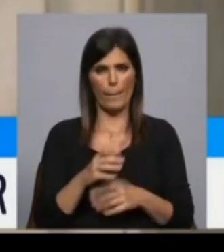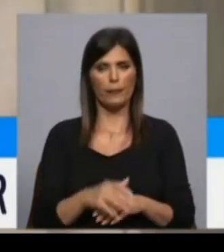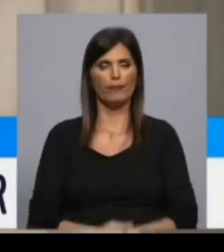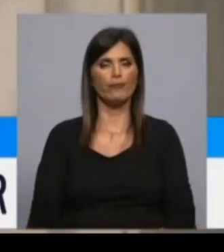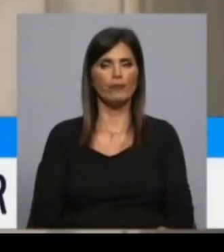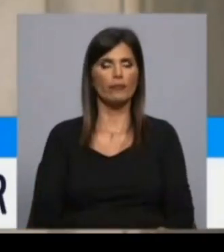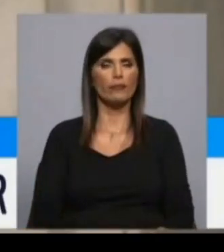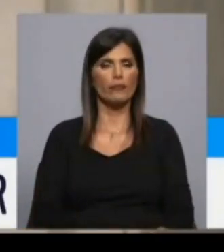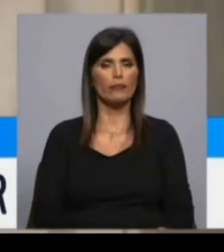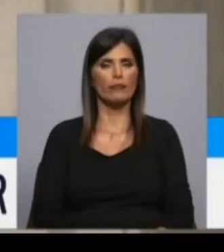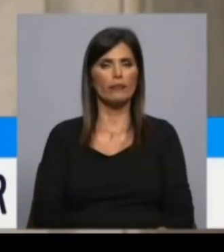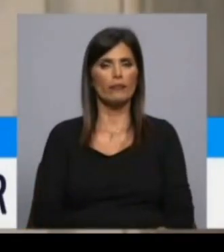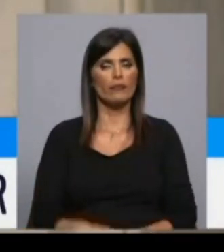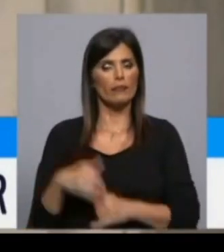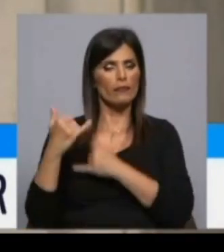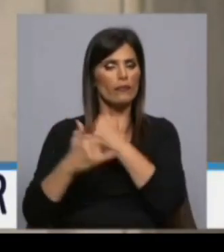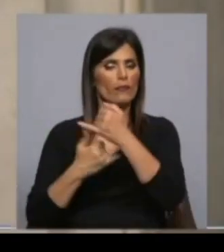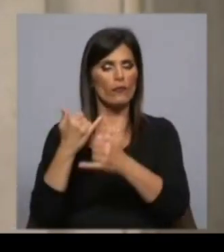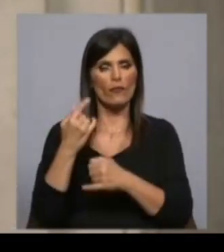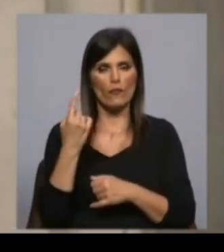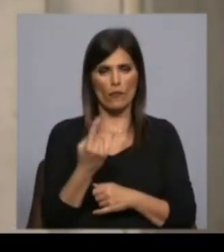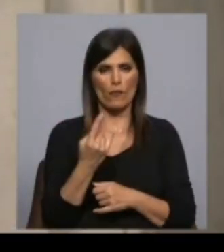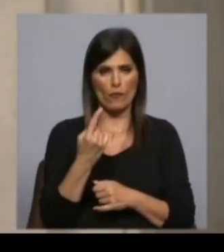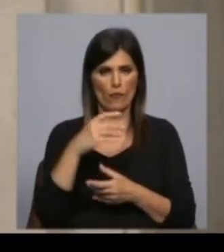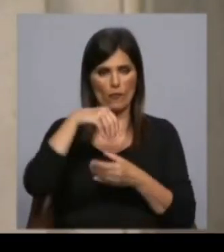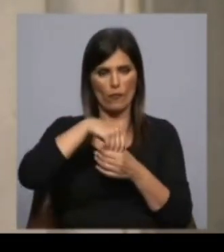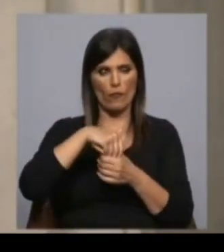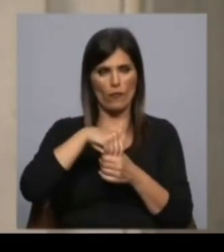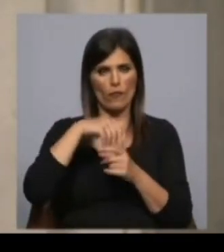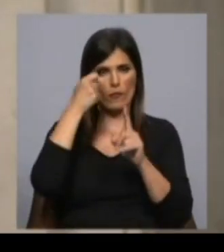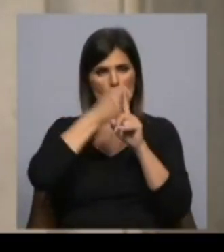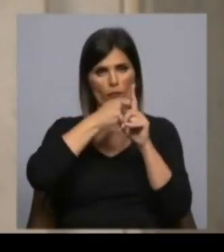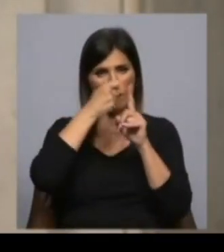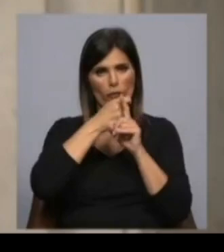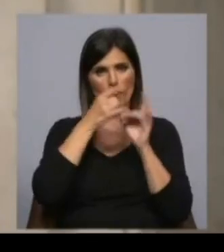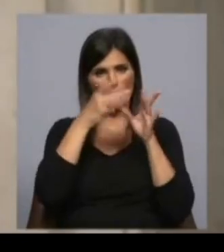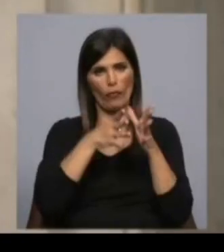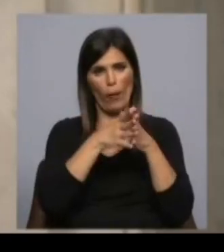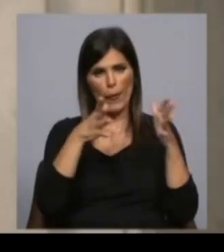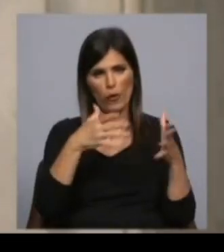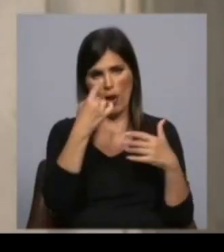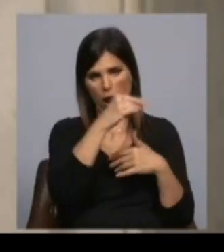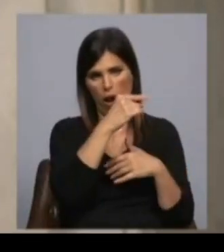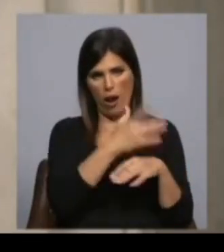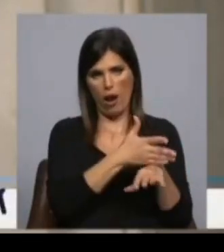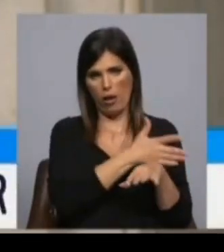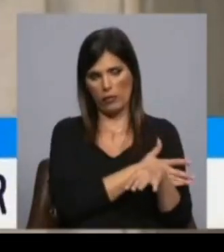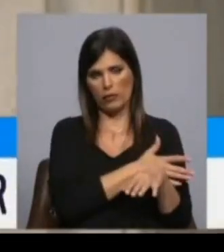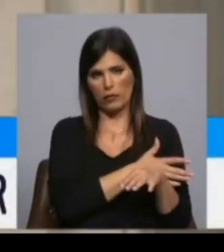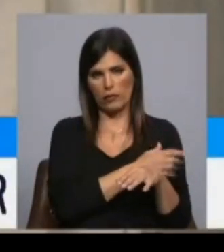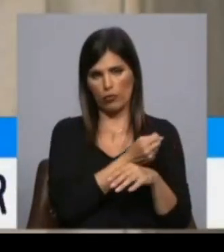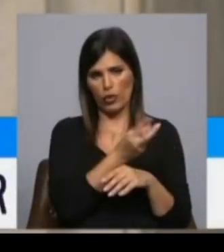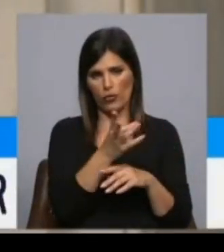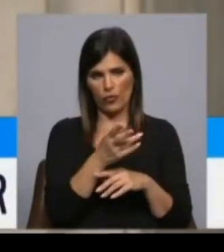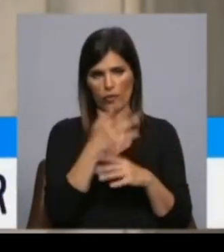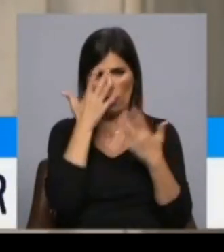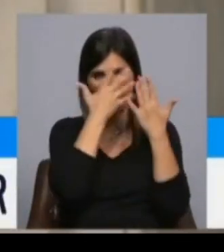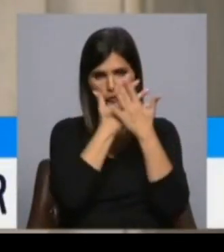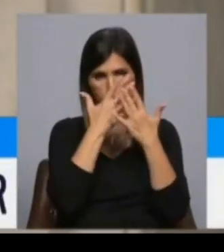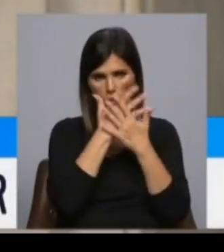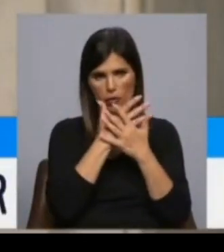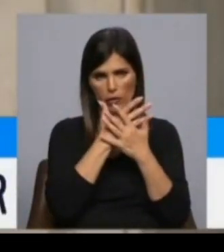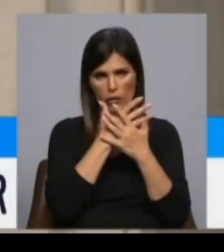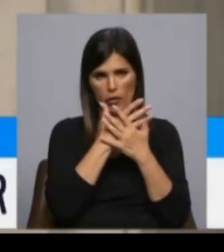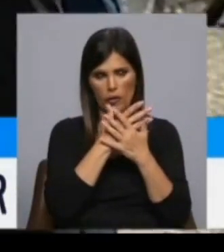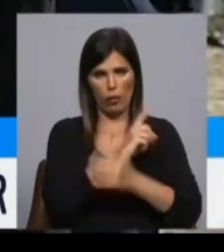faz parte de uma geração que se bateu contra uma maioria existentes Que tantas vezes confundido